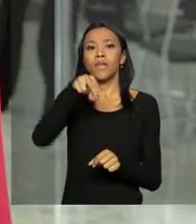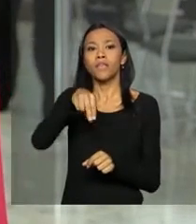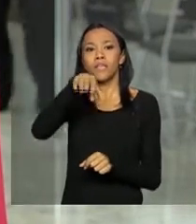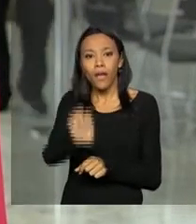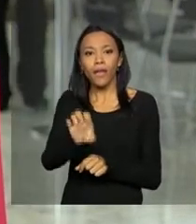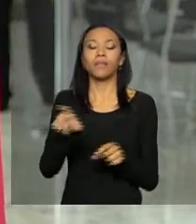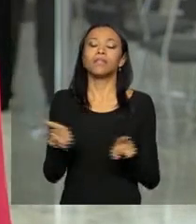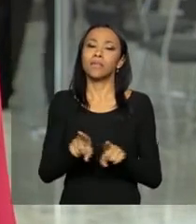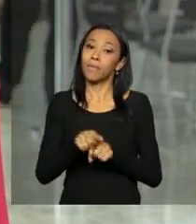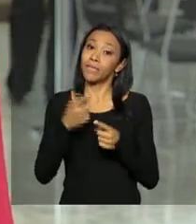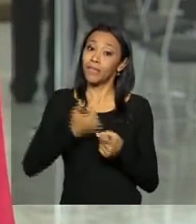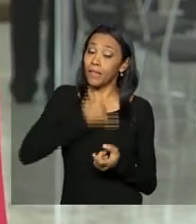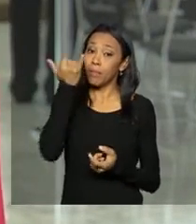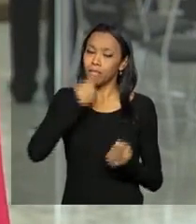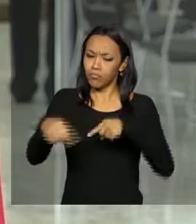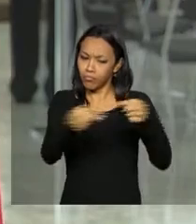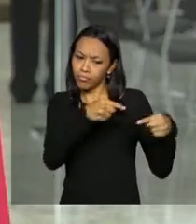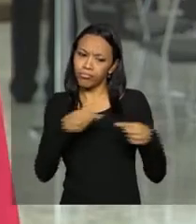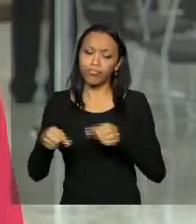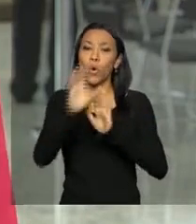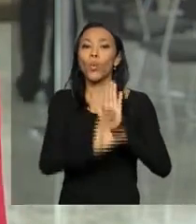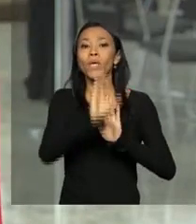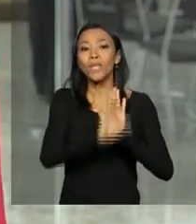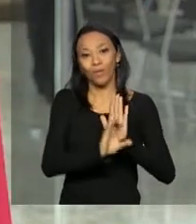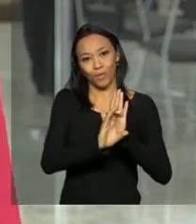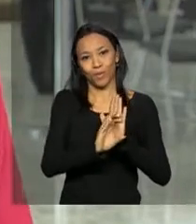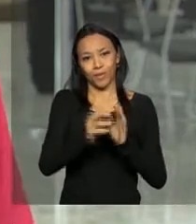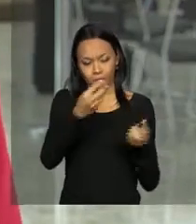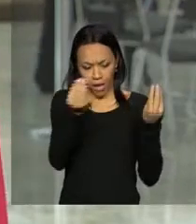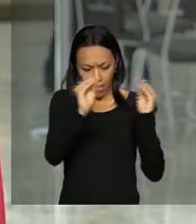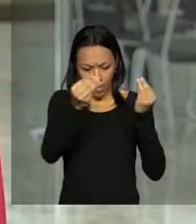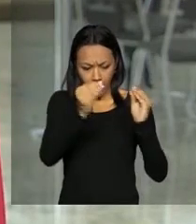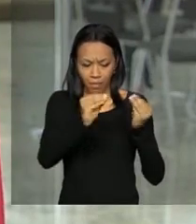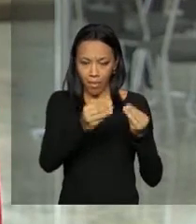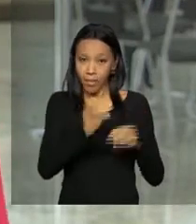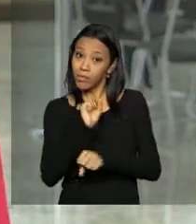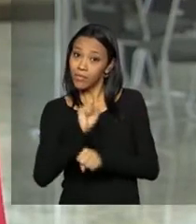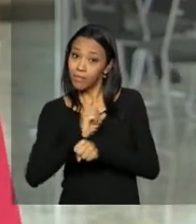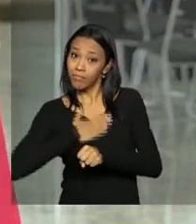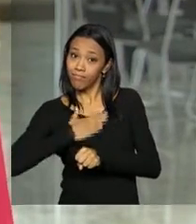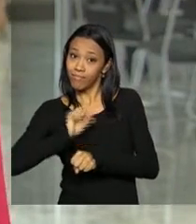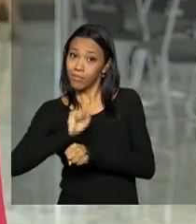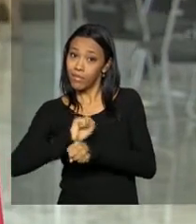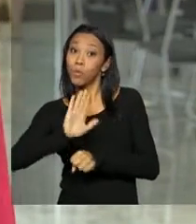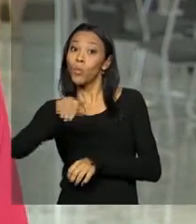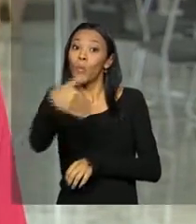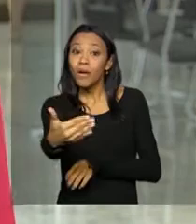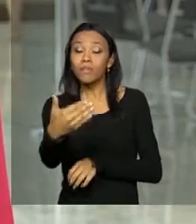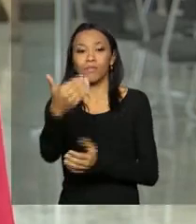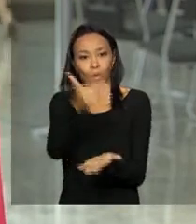sendo discutido para a nova base comum curricular. Então, ainda não se sabe quando